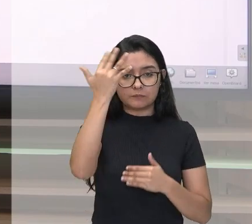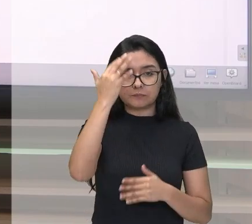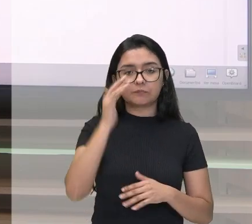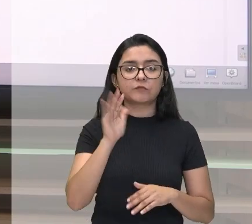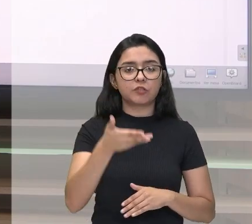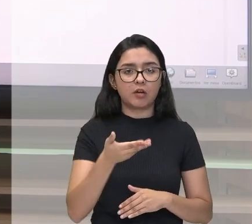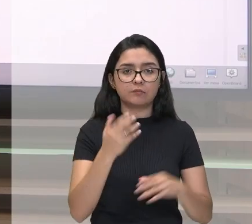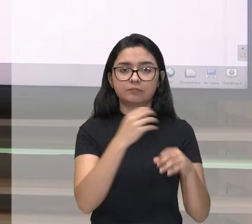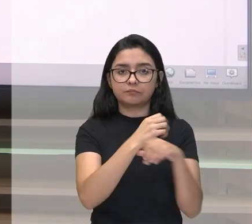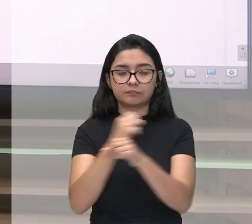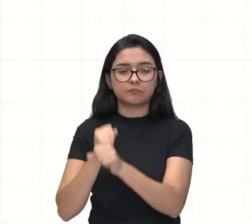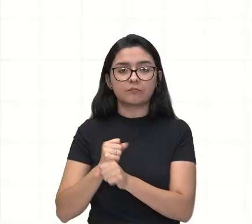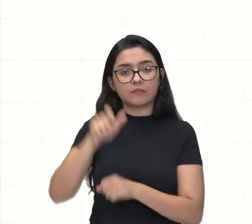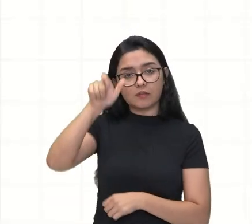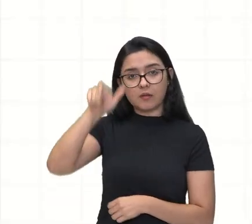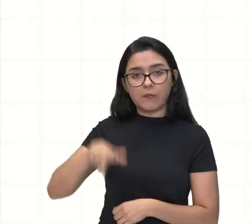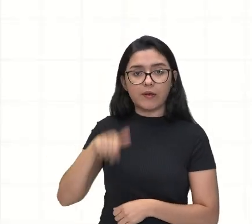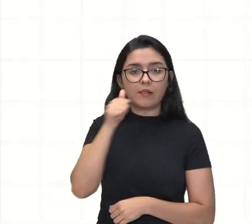Laura levou